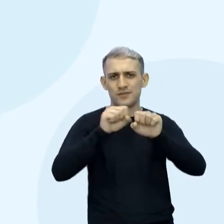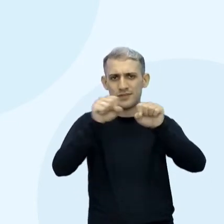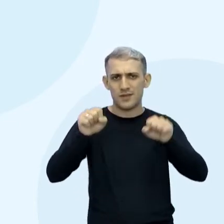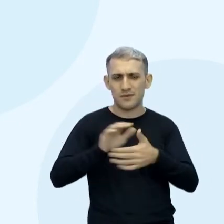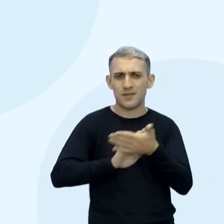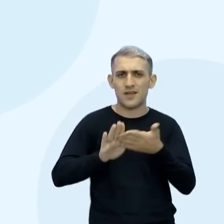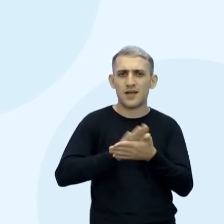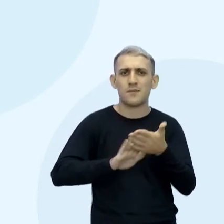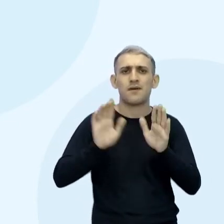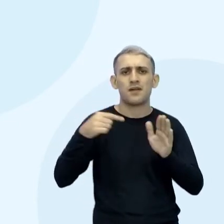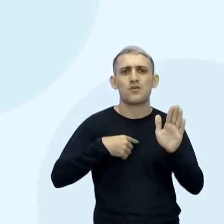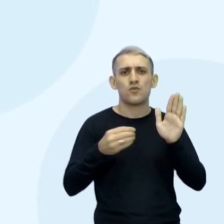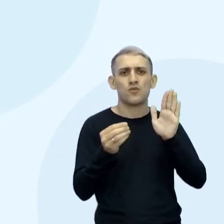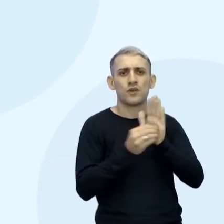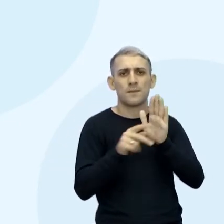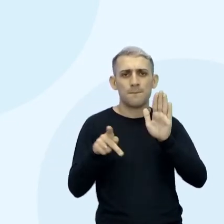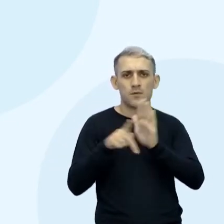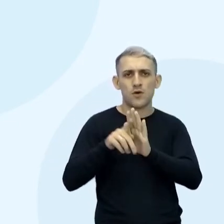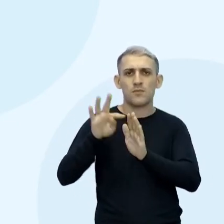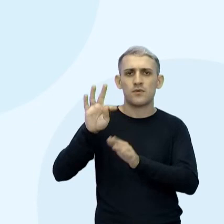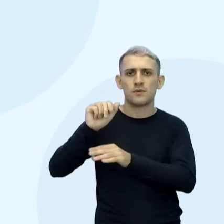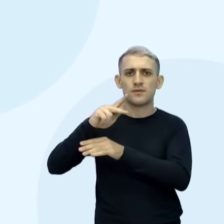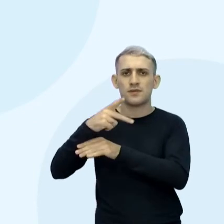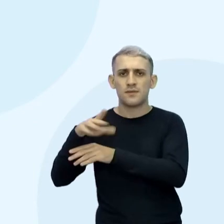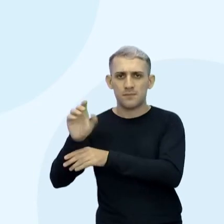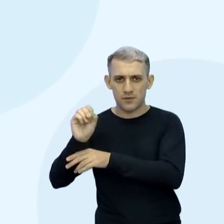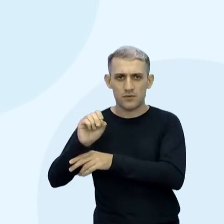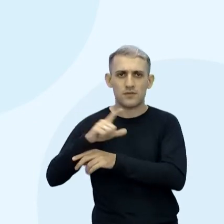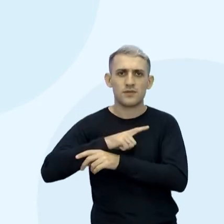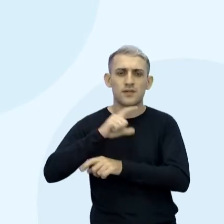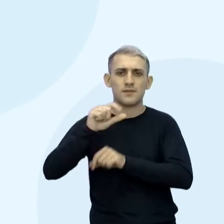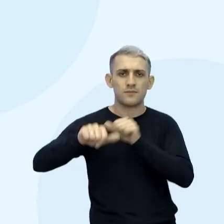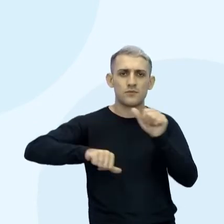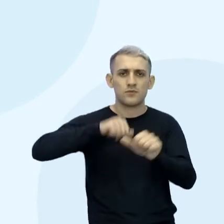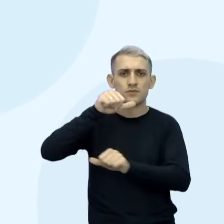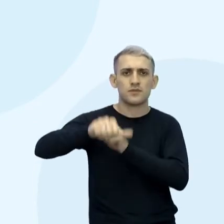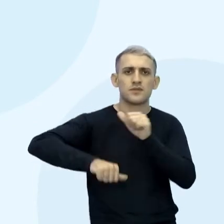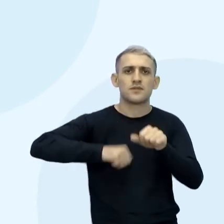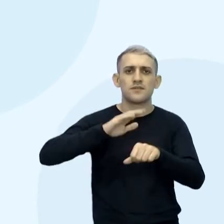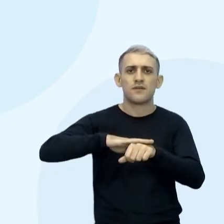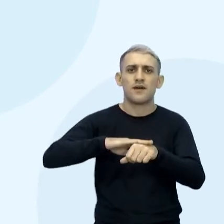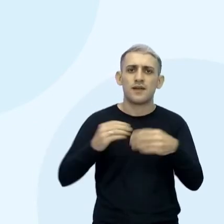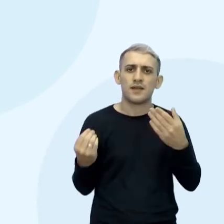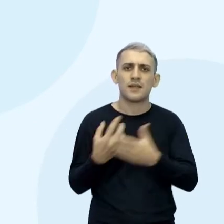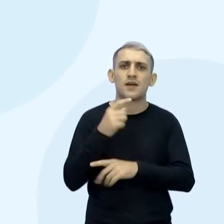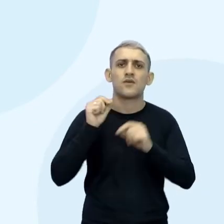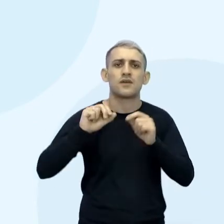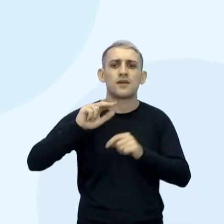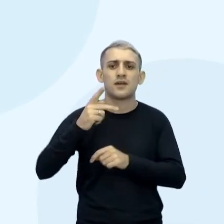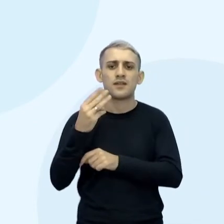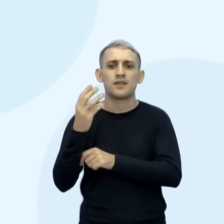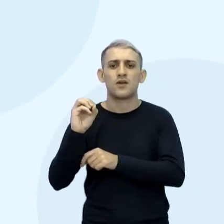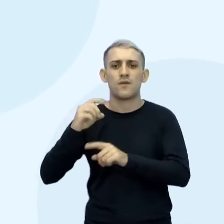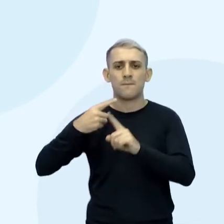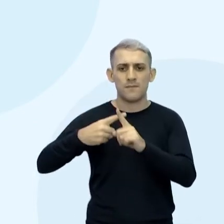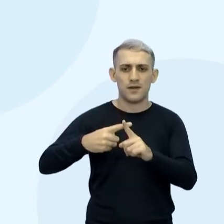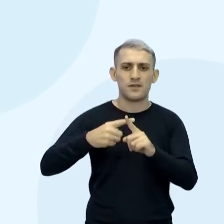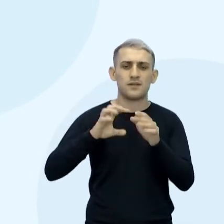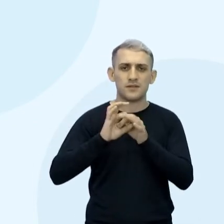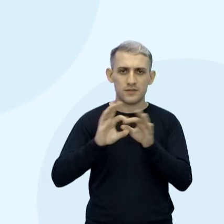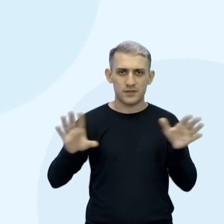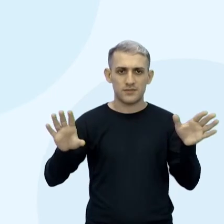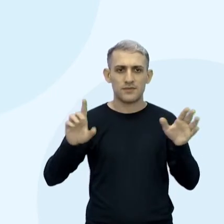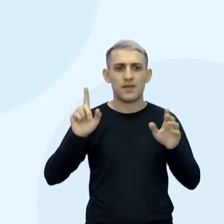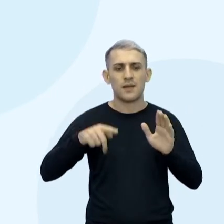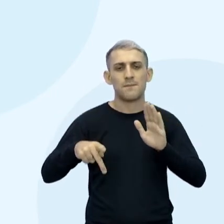mas eu coloquei a fórmula do tampão. Então, nosso deslocamento acaba formando mais H3O+ disponível,